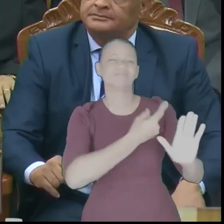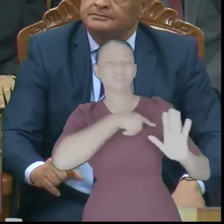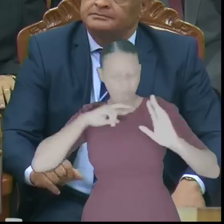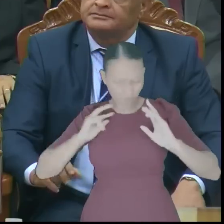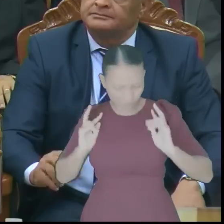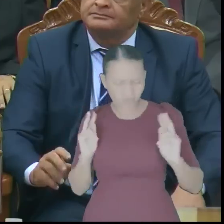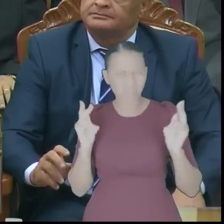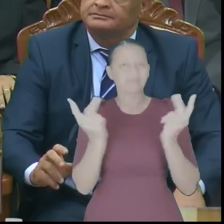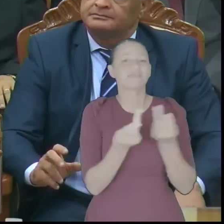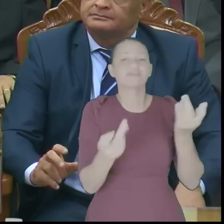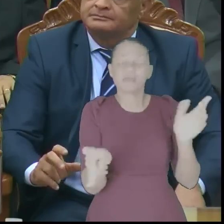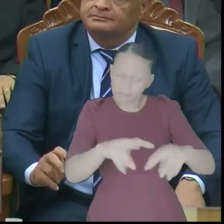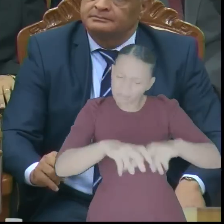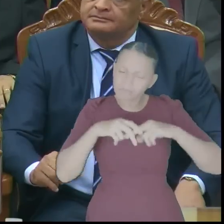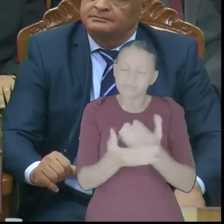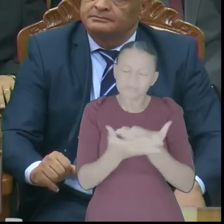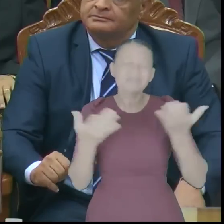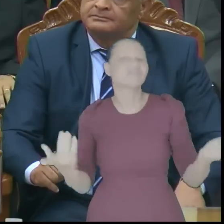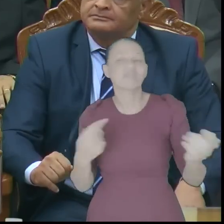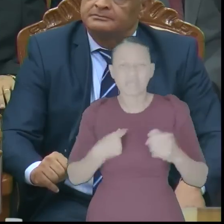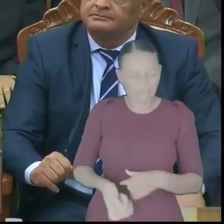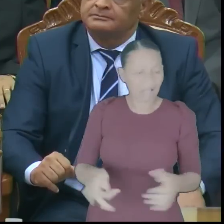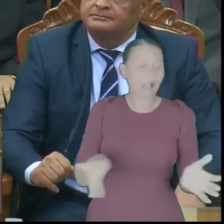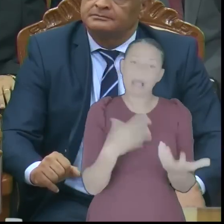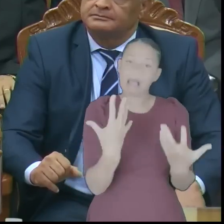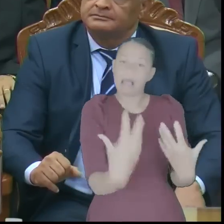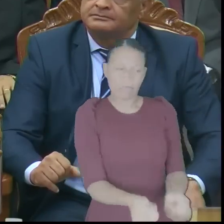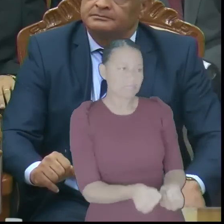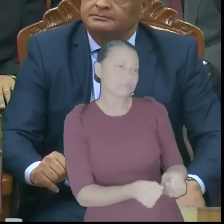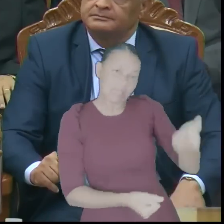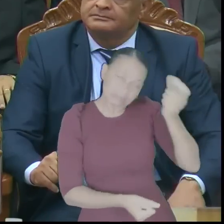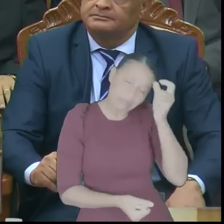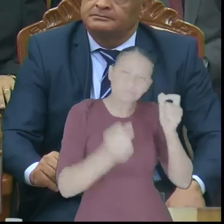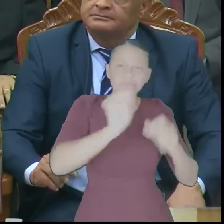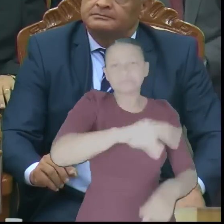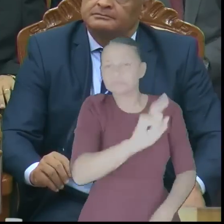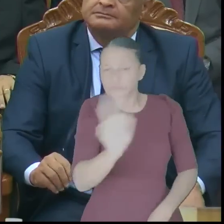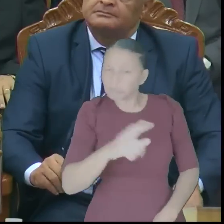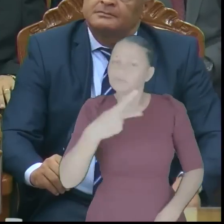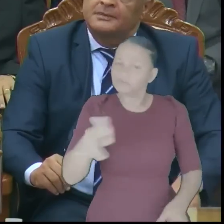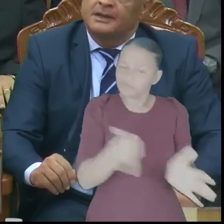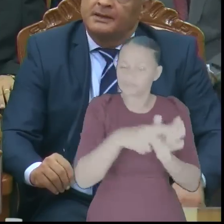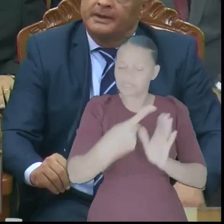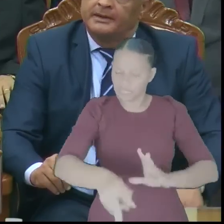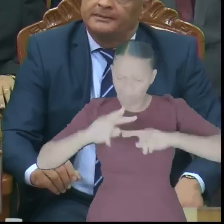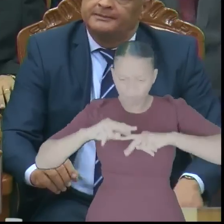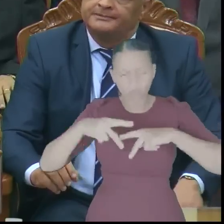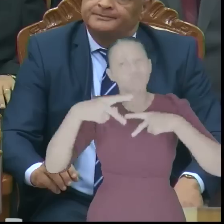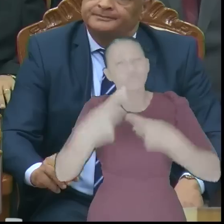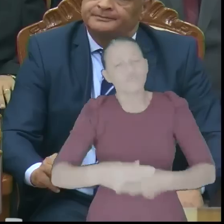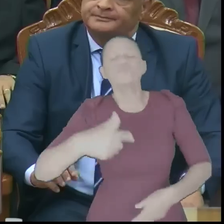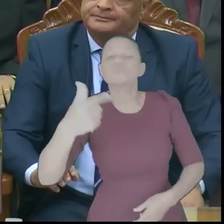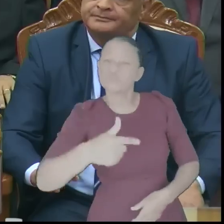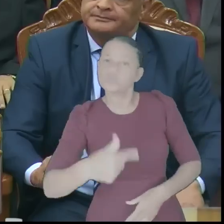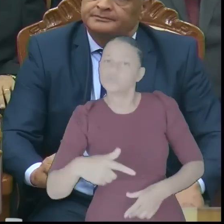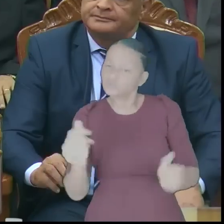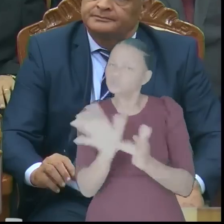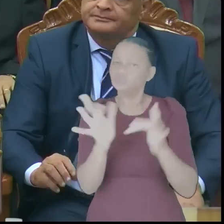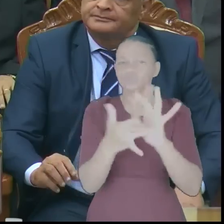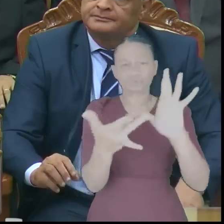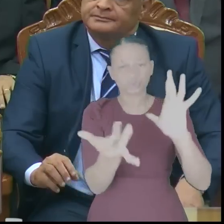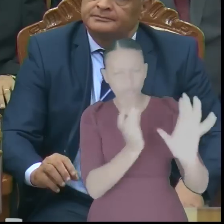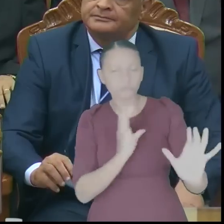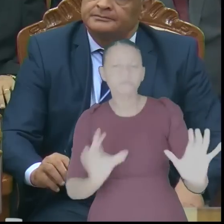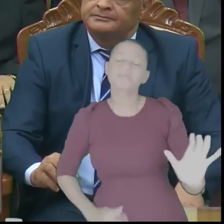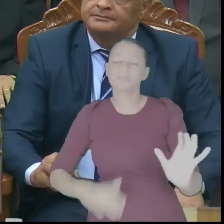Ou seja, queira Satanás ou não, você é herdeiro de Deus, co-herdeiro com Cristo. Ele morreu para te dar direito